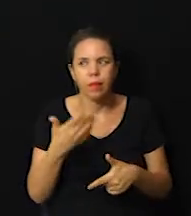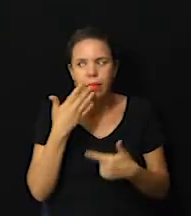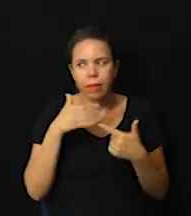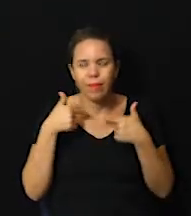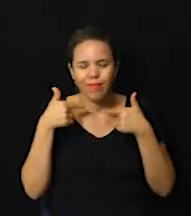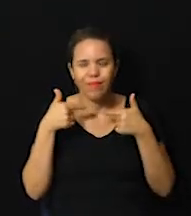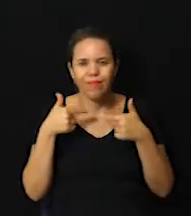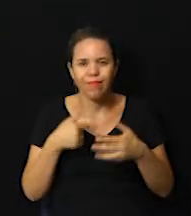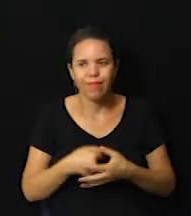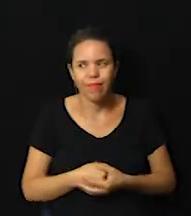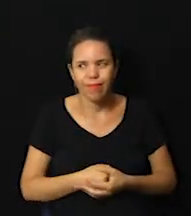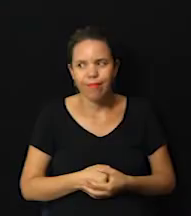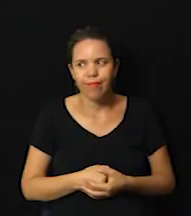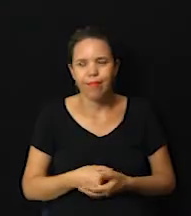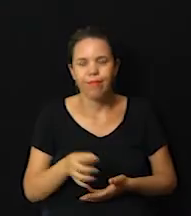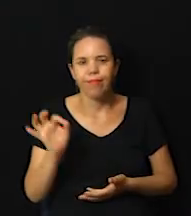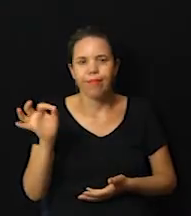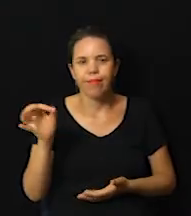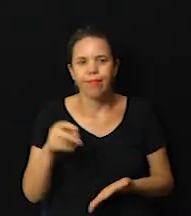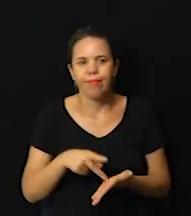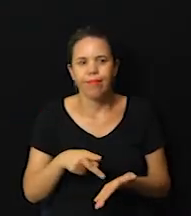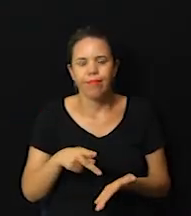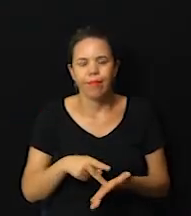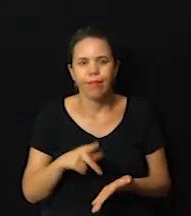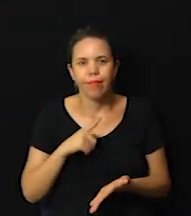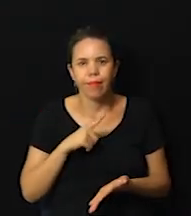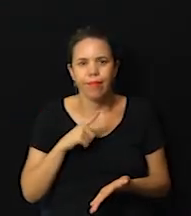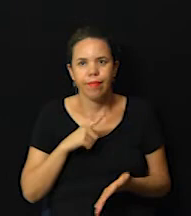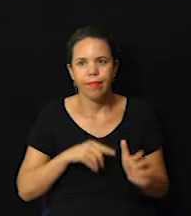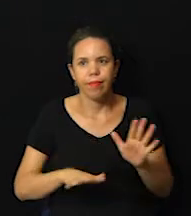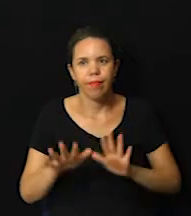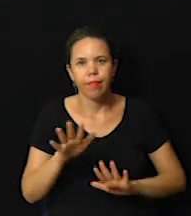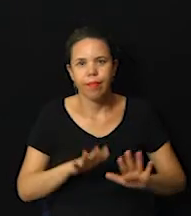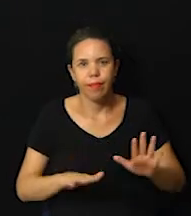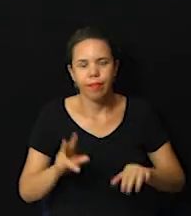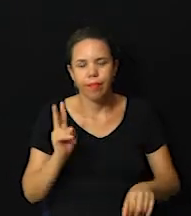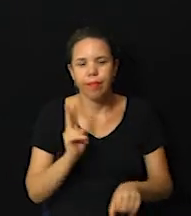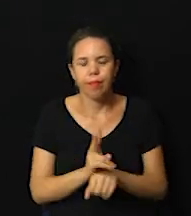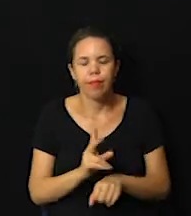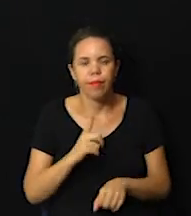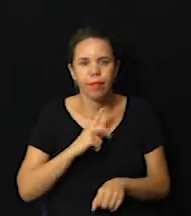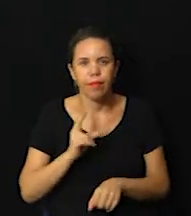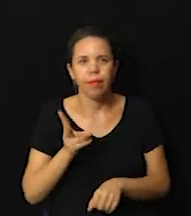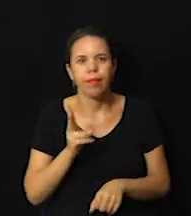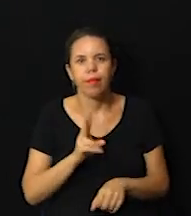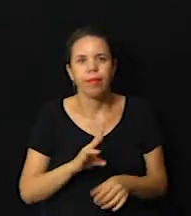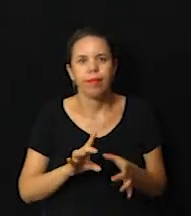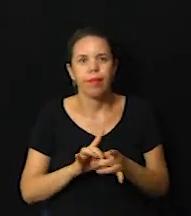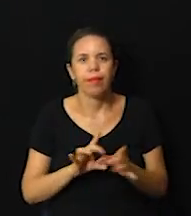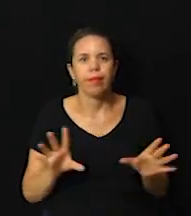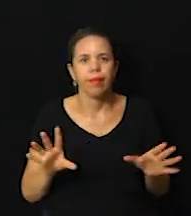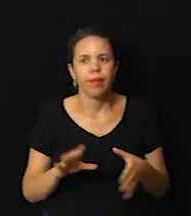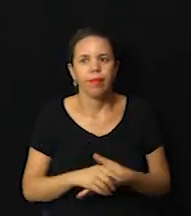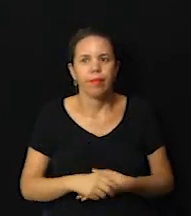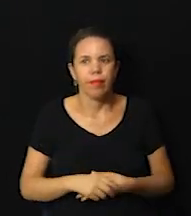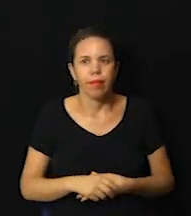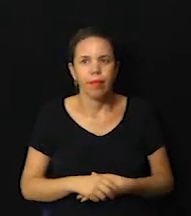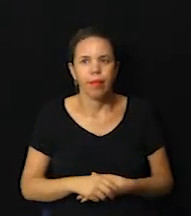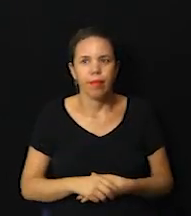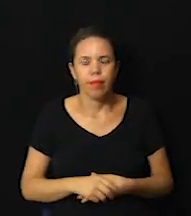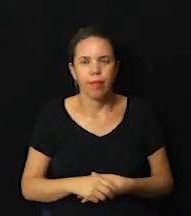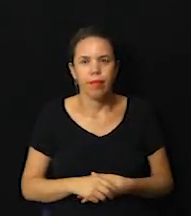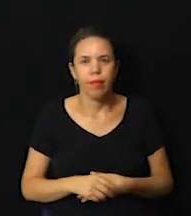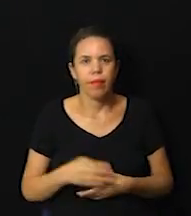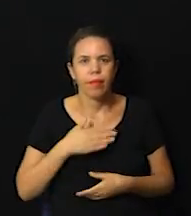sorrir. Ah, é verdade. E aqui a gente tem todo esse cuidado de sempre estar deixando eles assim,